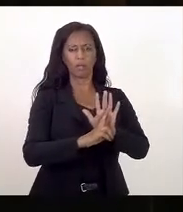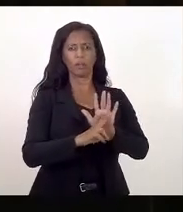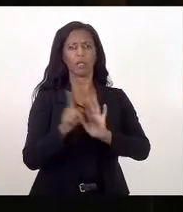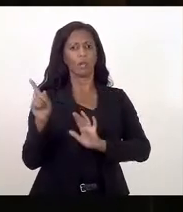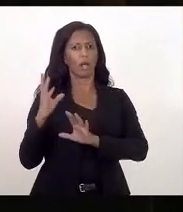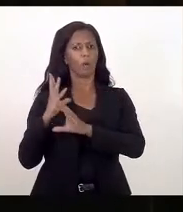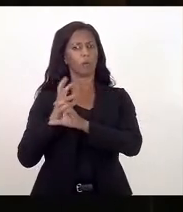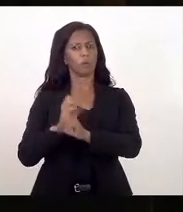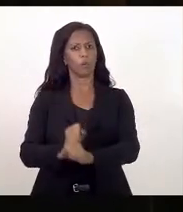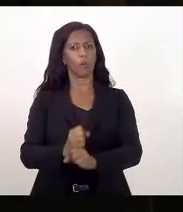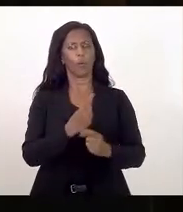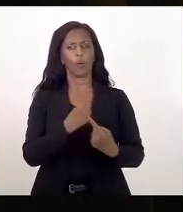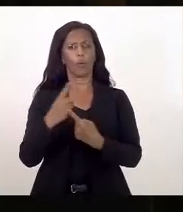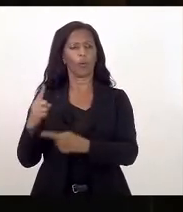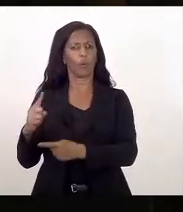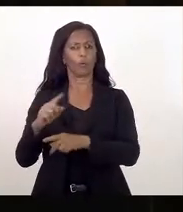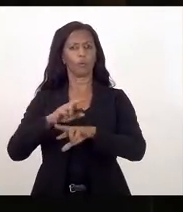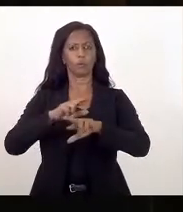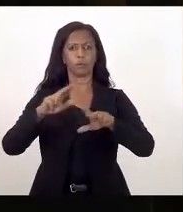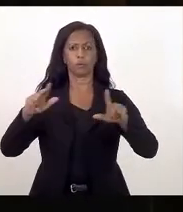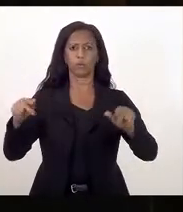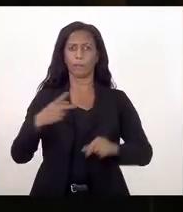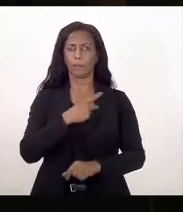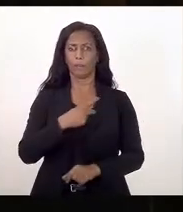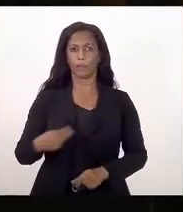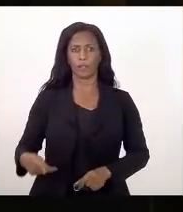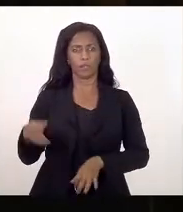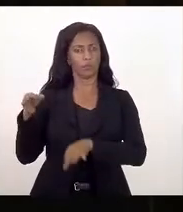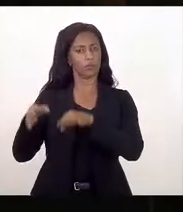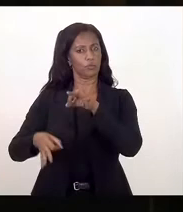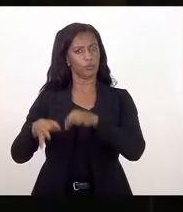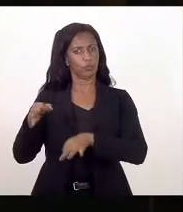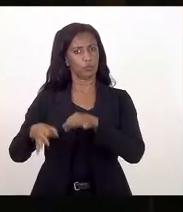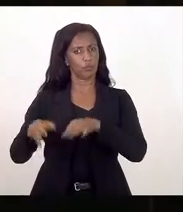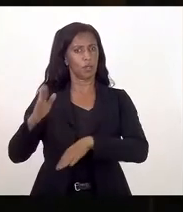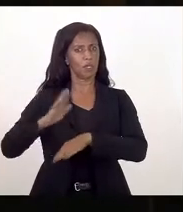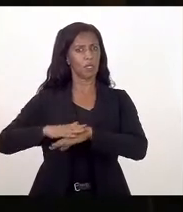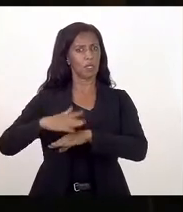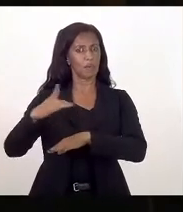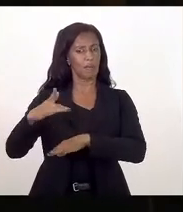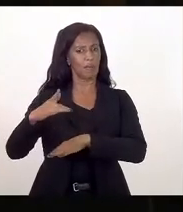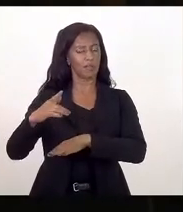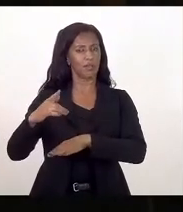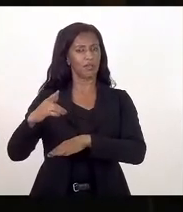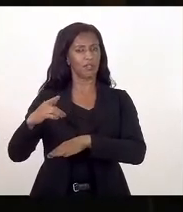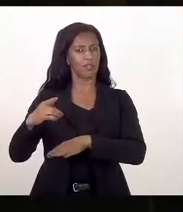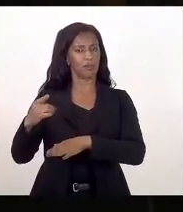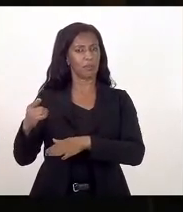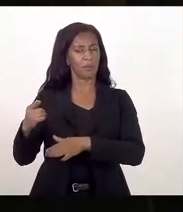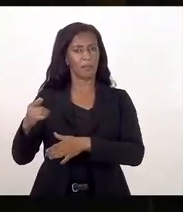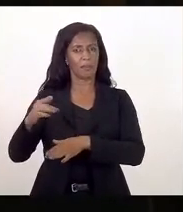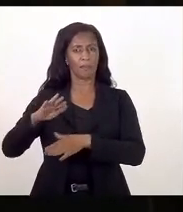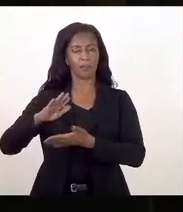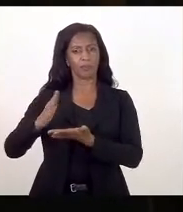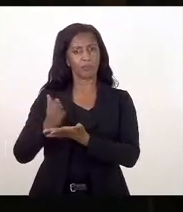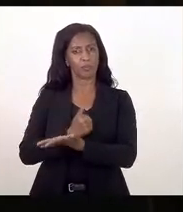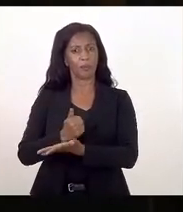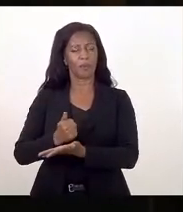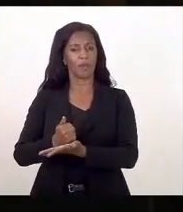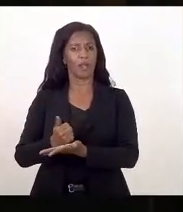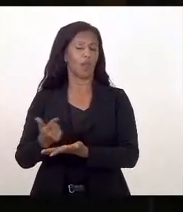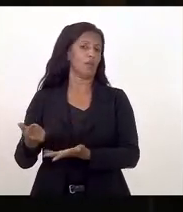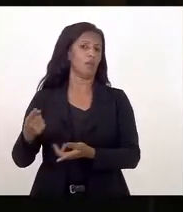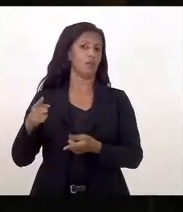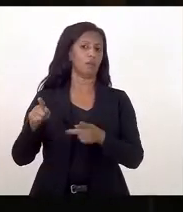contra diversos atos do presidente do Tribunal de Justiça que majoraram benefícios, que